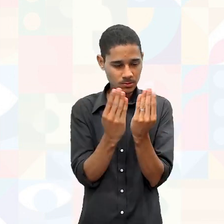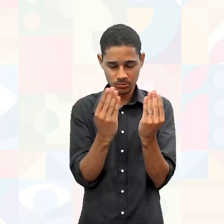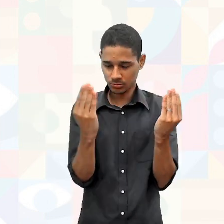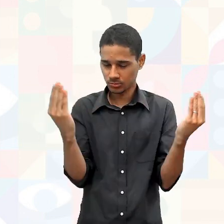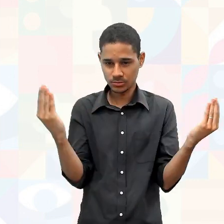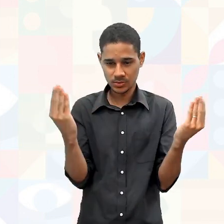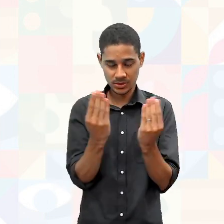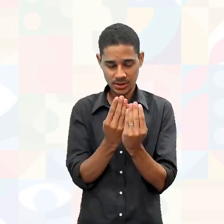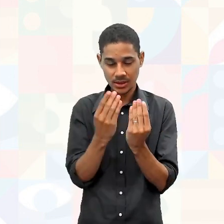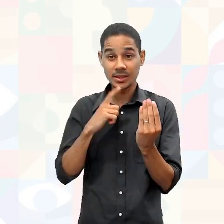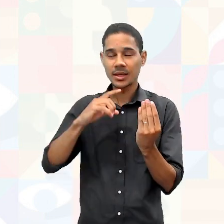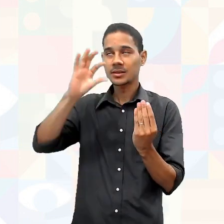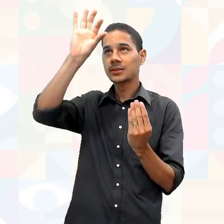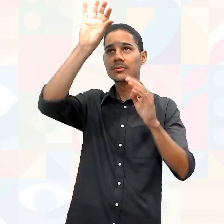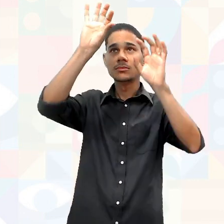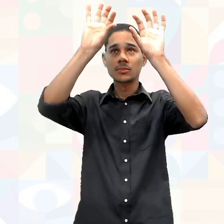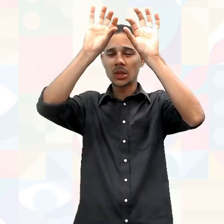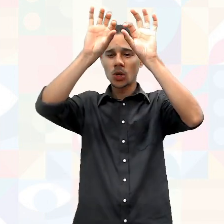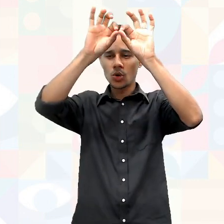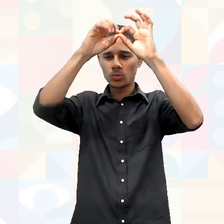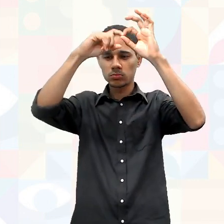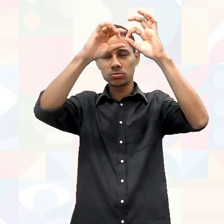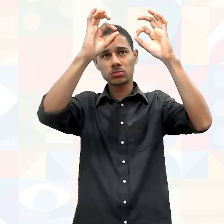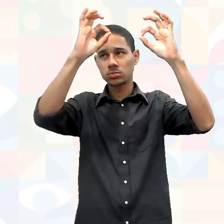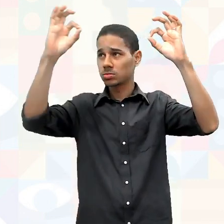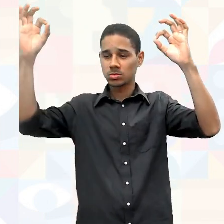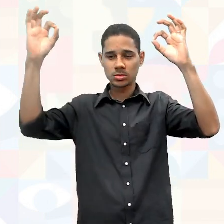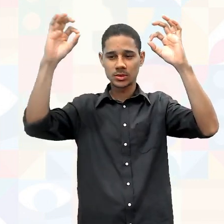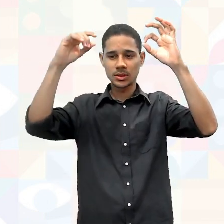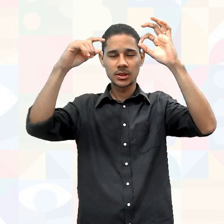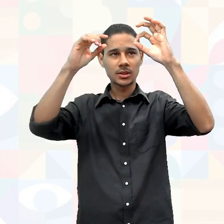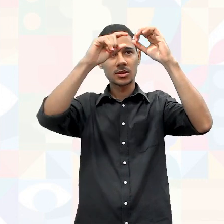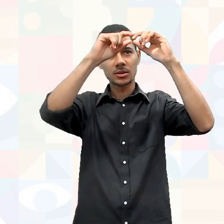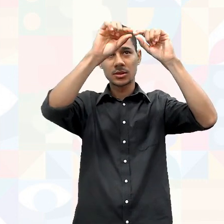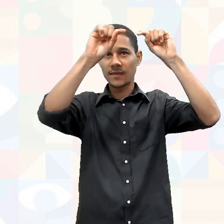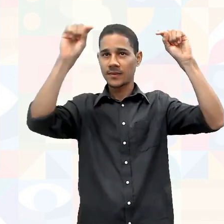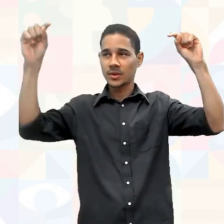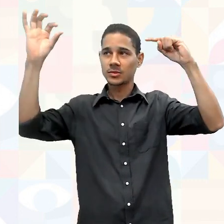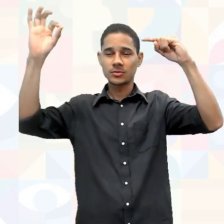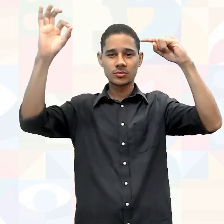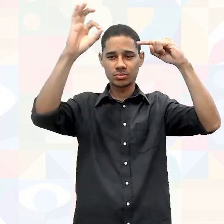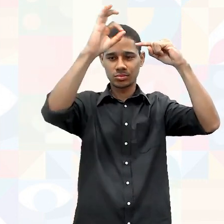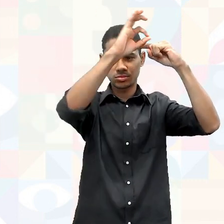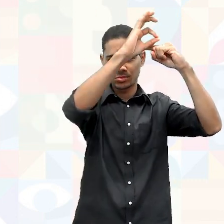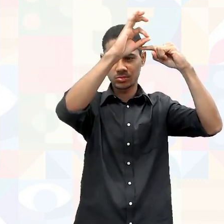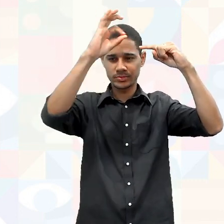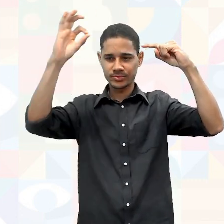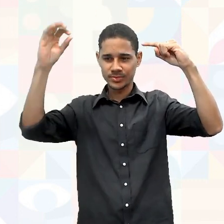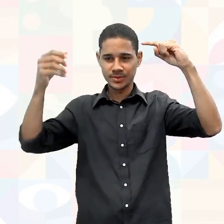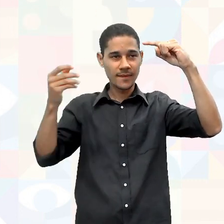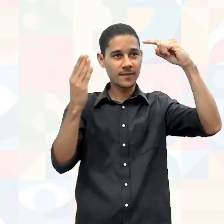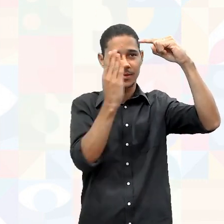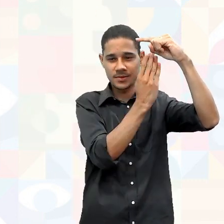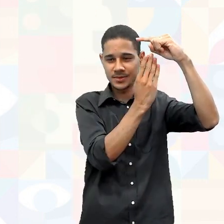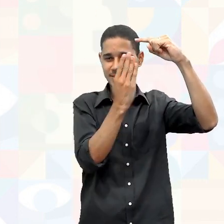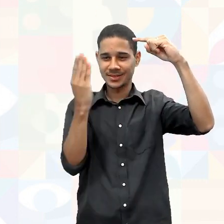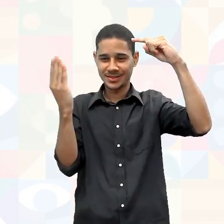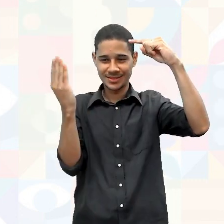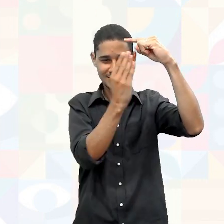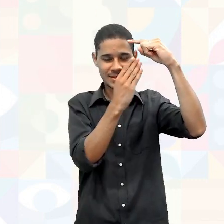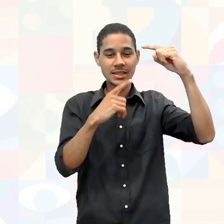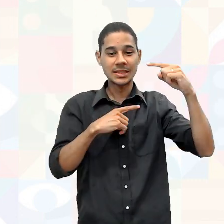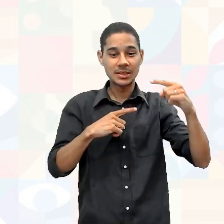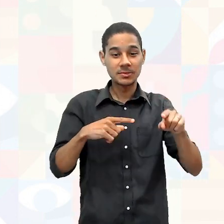uma rodana em cima, onde ela vai deslizar, né, dentro desse trilho. E tem também a questão dos forros, né, forro de